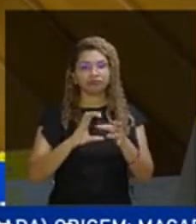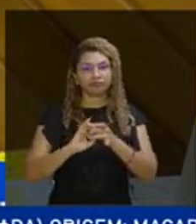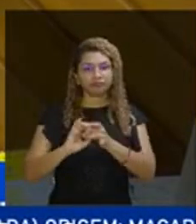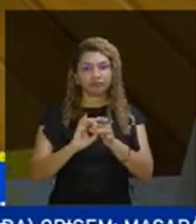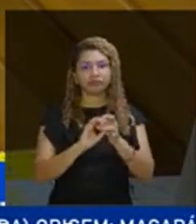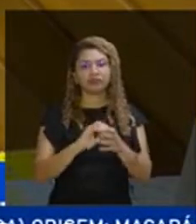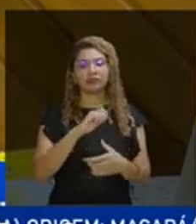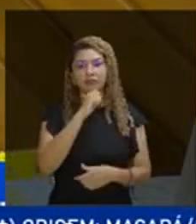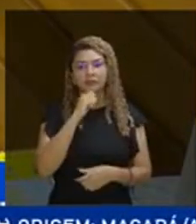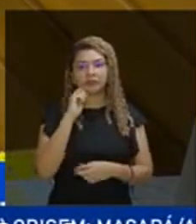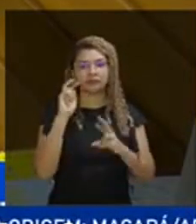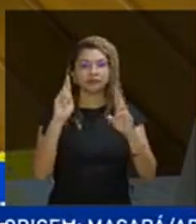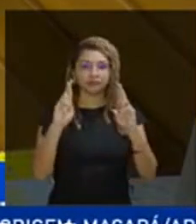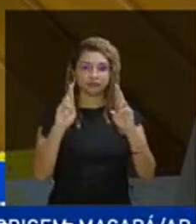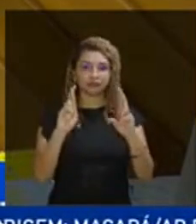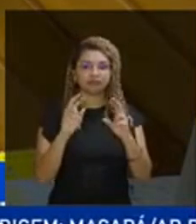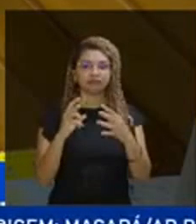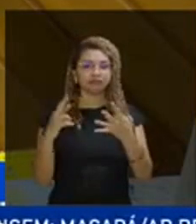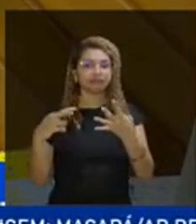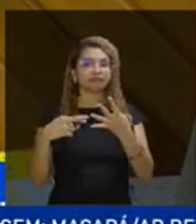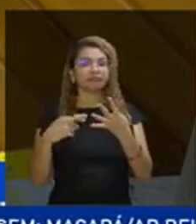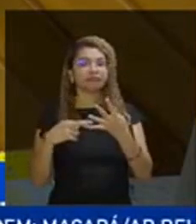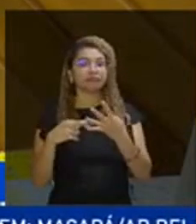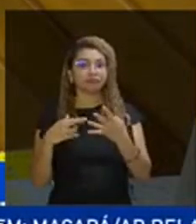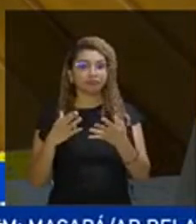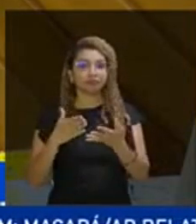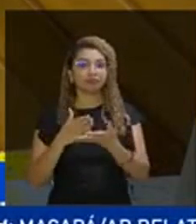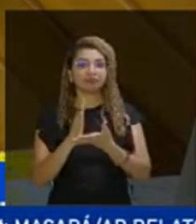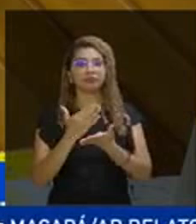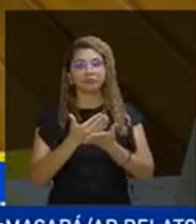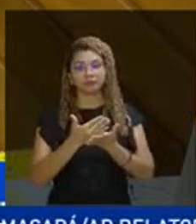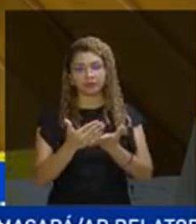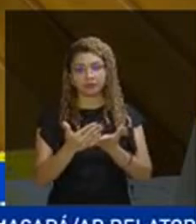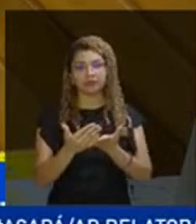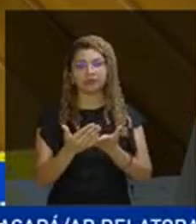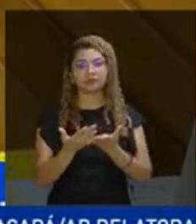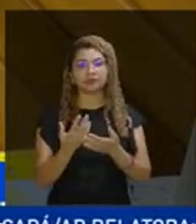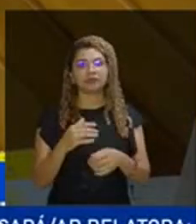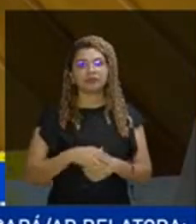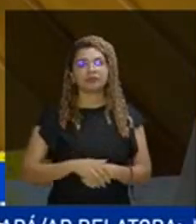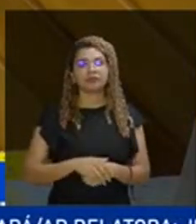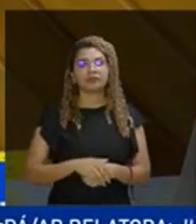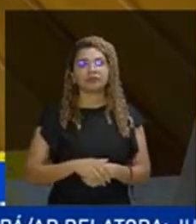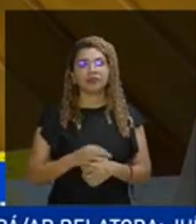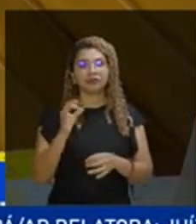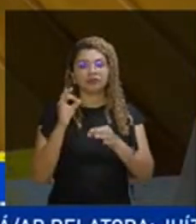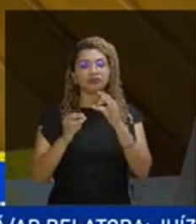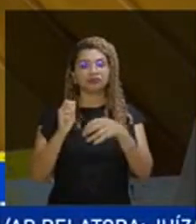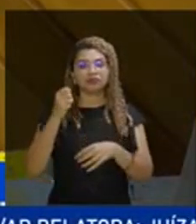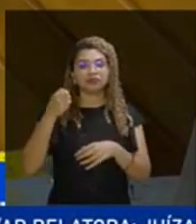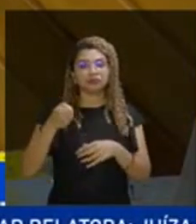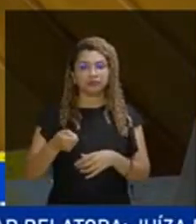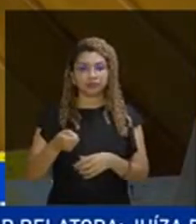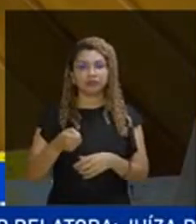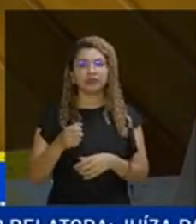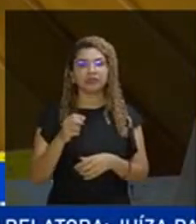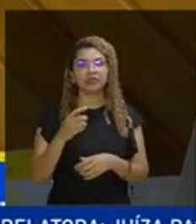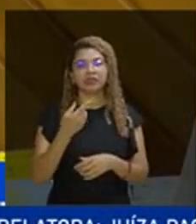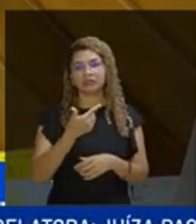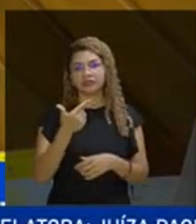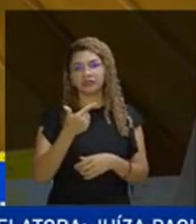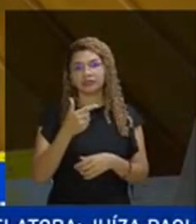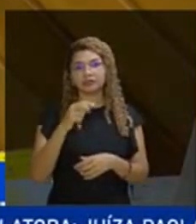interpôs recurso eleitoral em face de sentença prolatada pelo juízo da 2ª Zona Eleitoral, que julgou improcedente